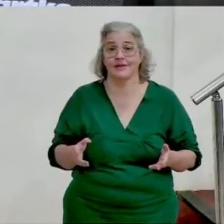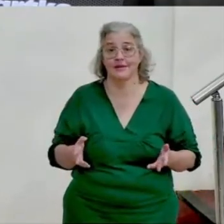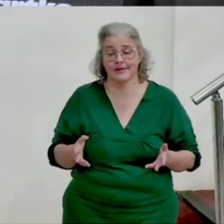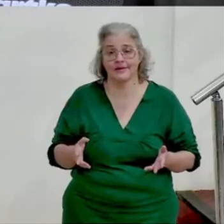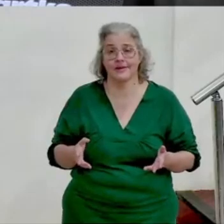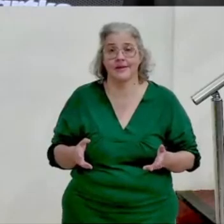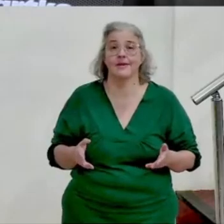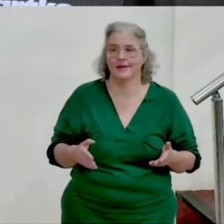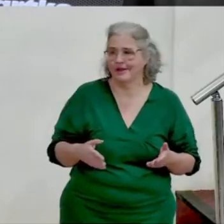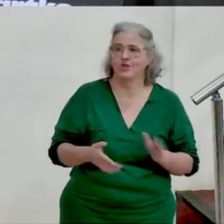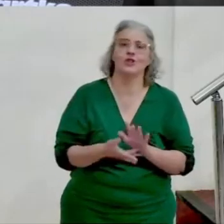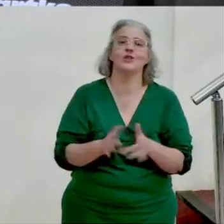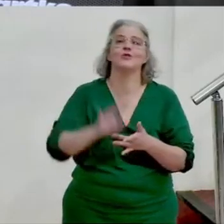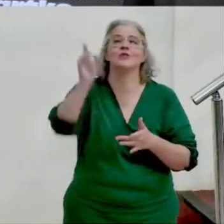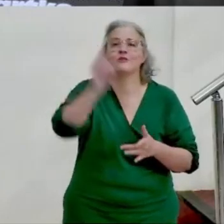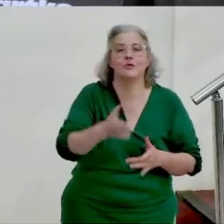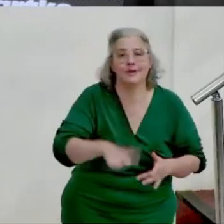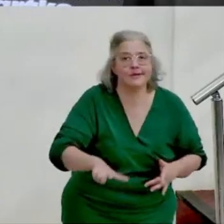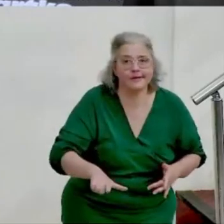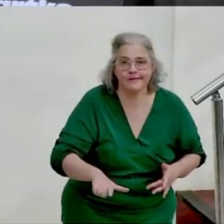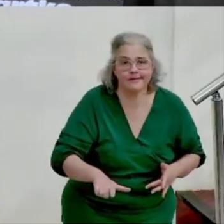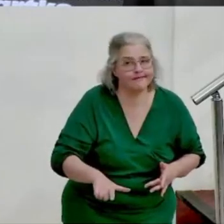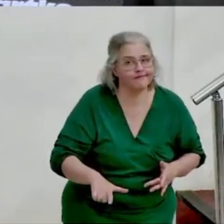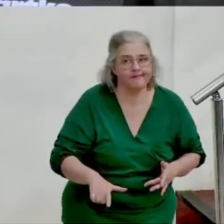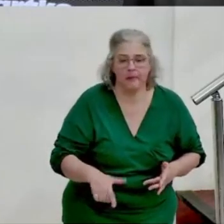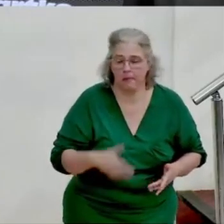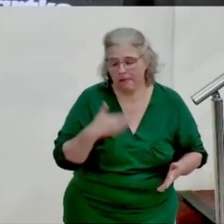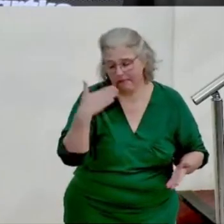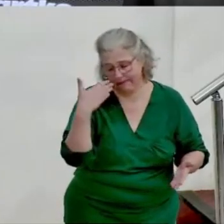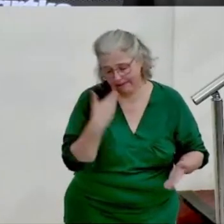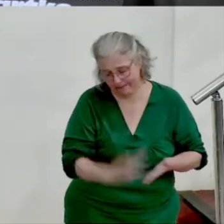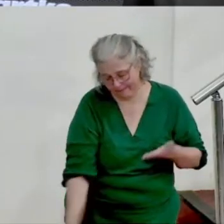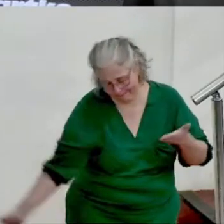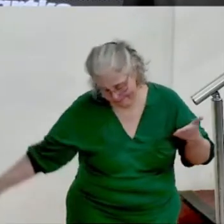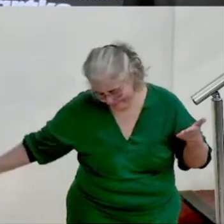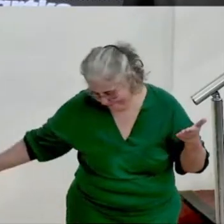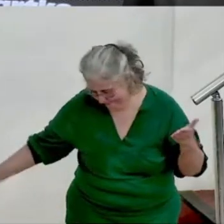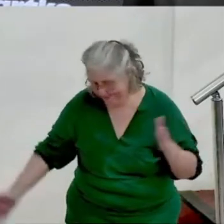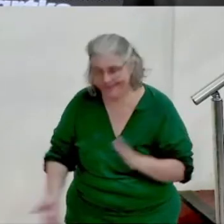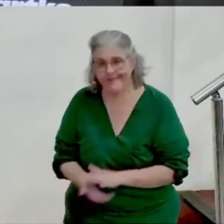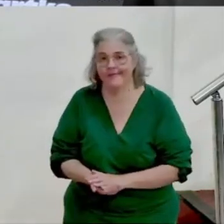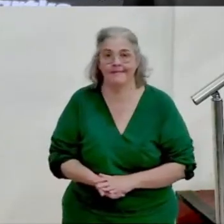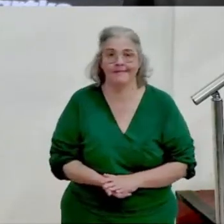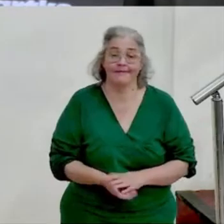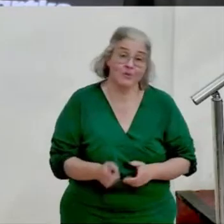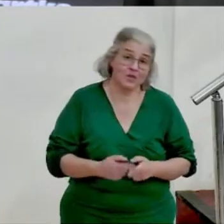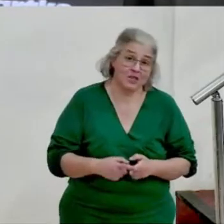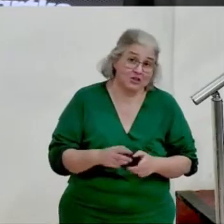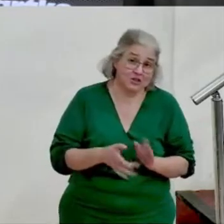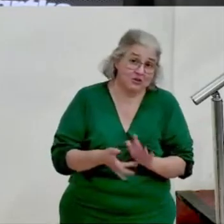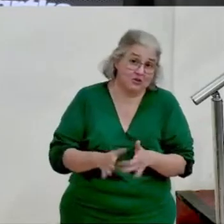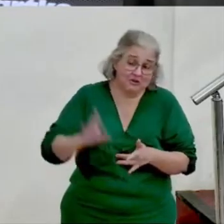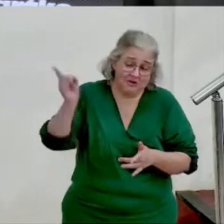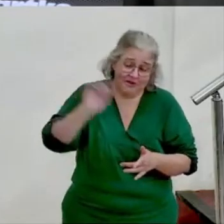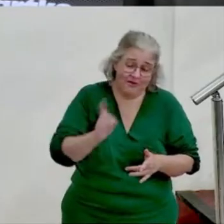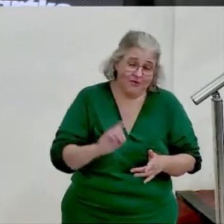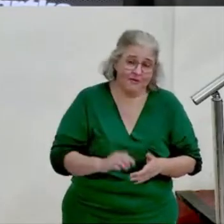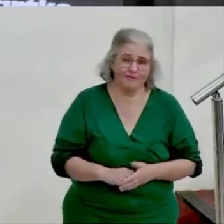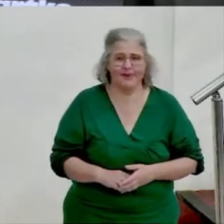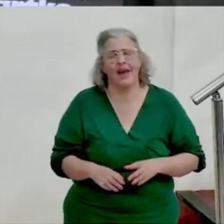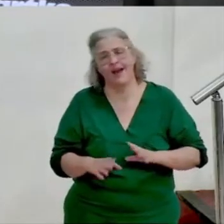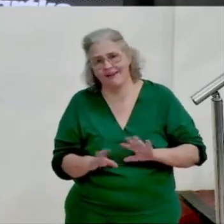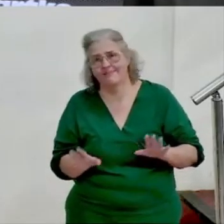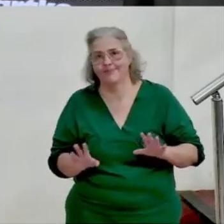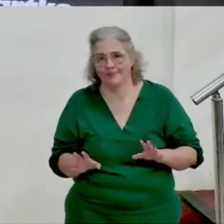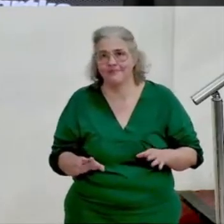decepção. Porque adivinha só, Jesus não voltou naquele dia. Claro que eles inventaram uma outra explicação, aconteceu uma outra coisa